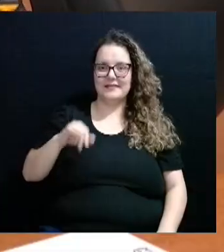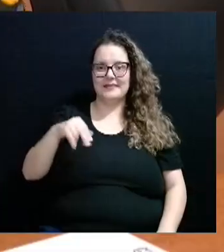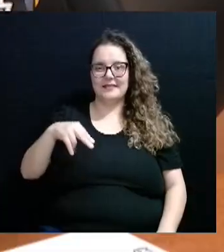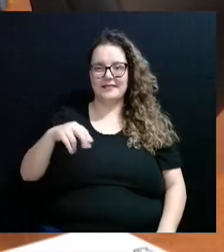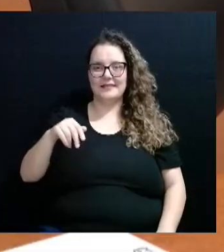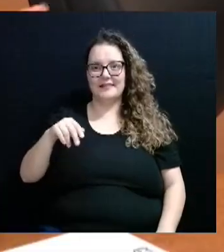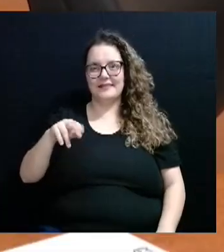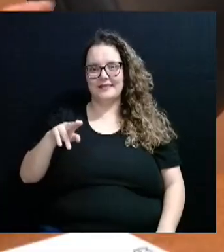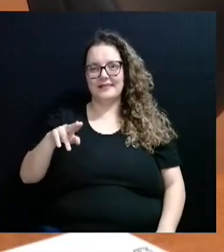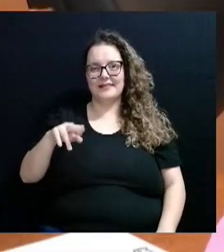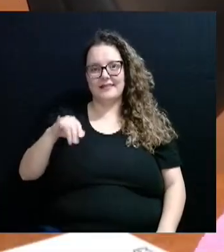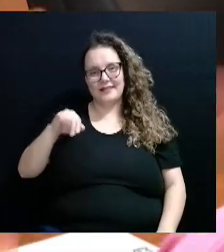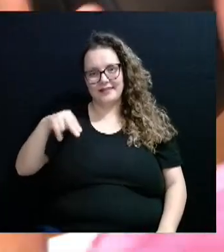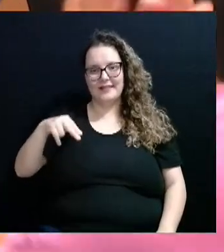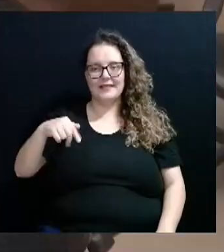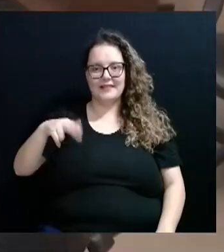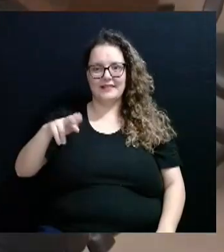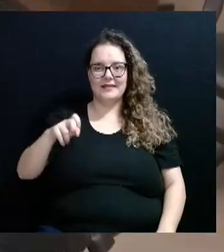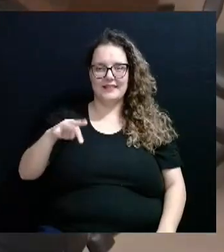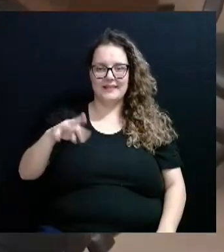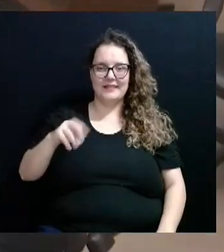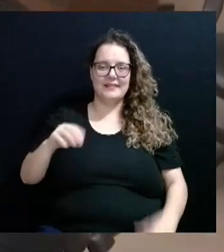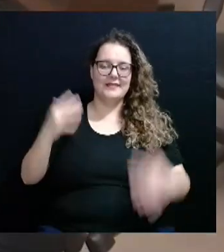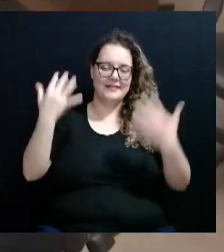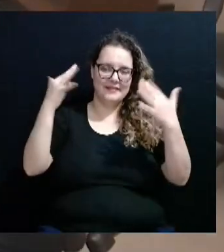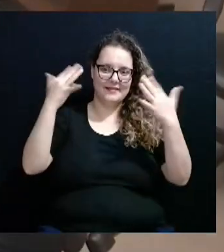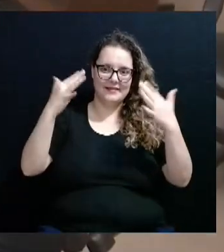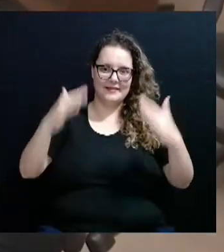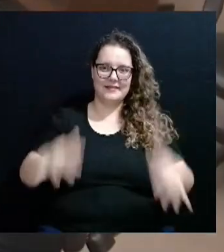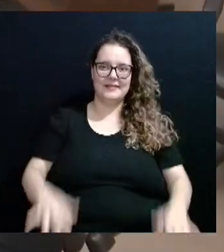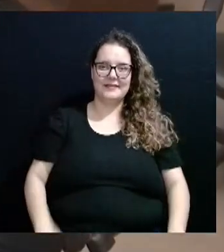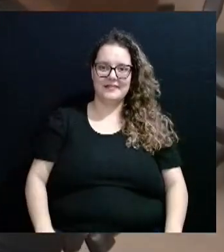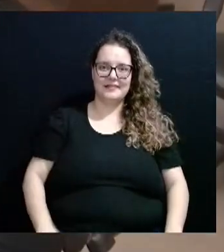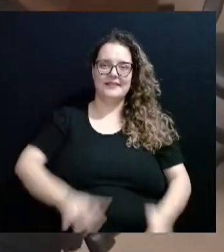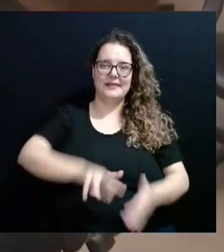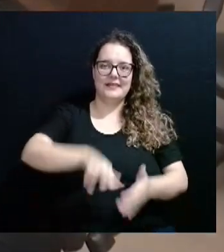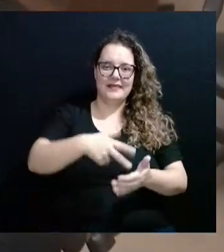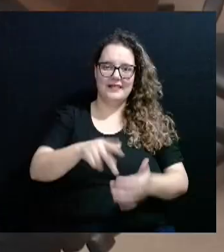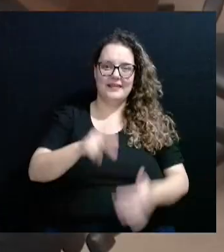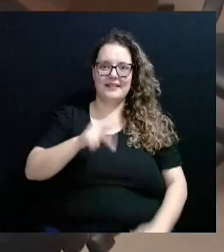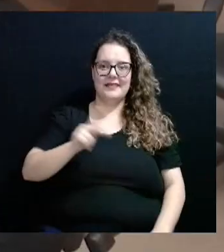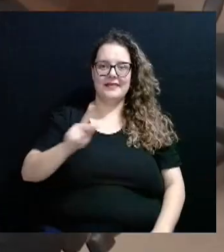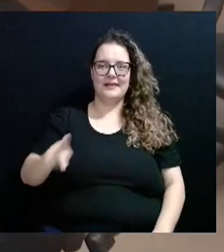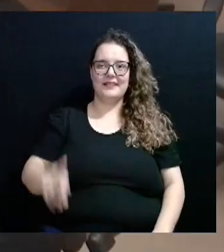Renan Inquérito. Rapper, professor.